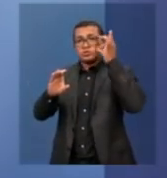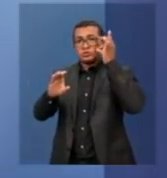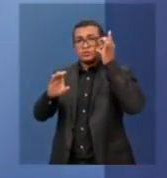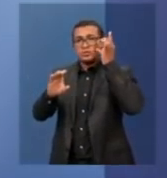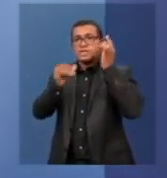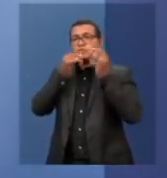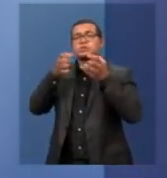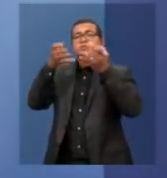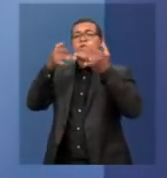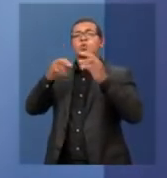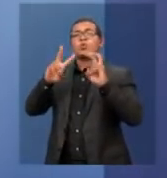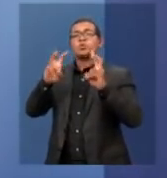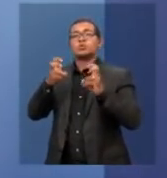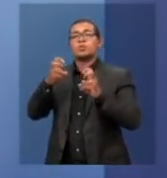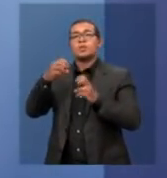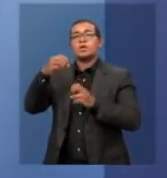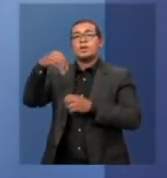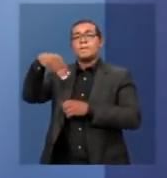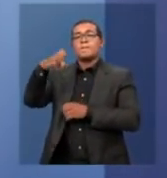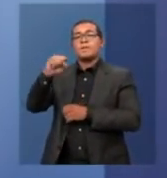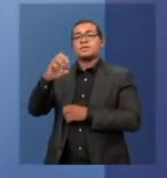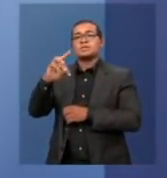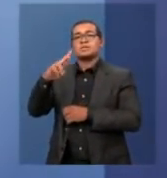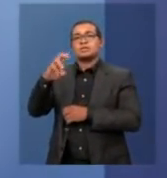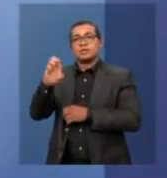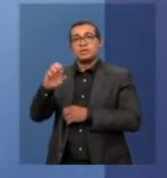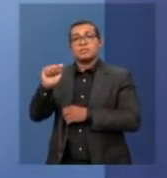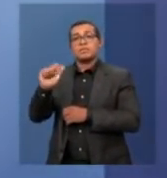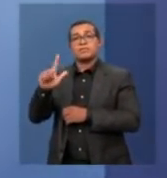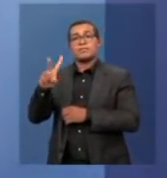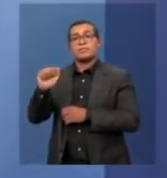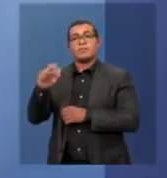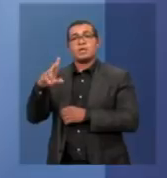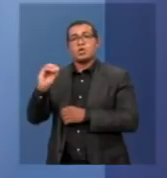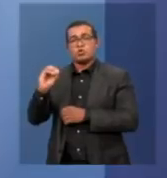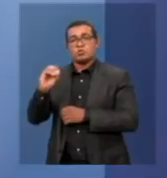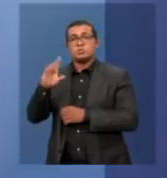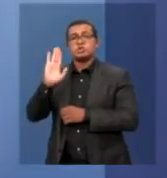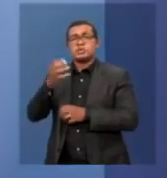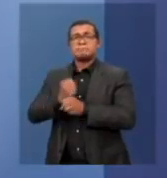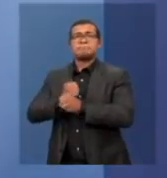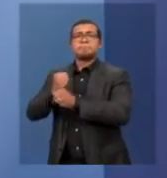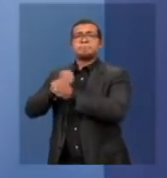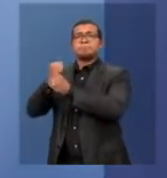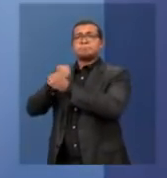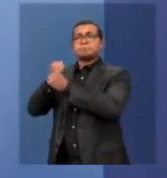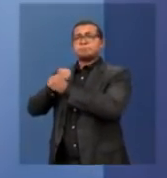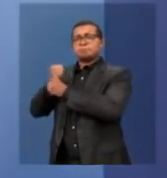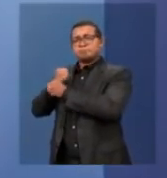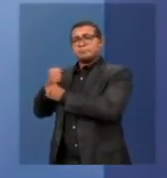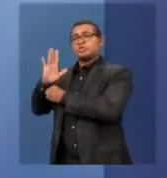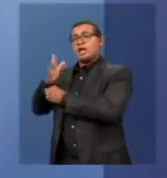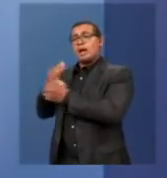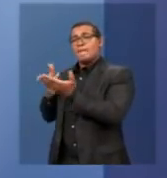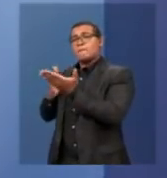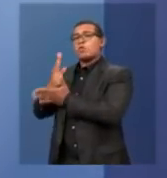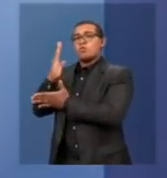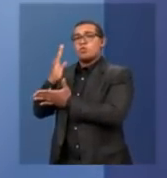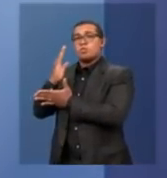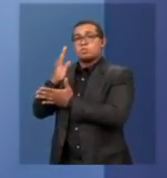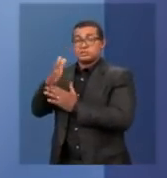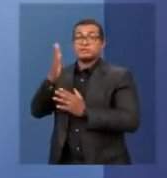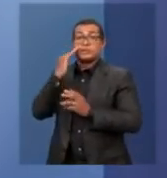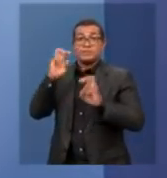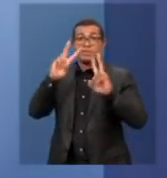mercado obra que está aprovada muitos anos foi licitado no governo anterior é uma obra importante já que não estou falando de